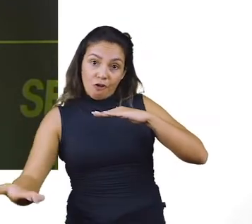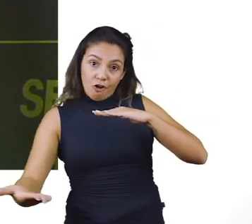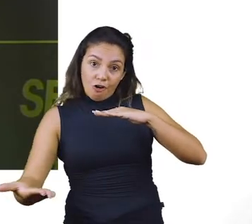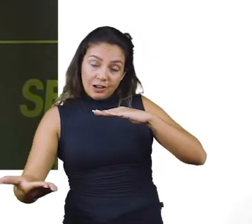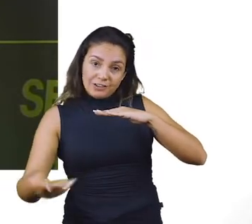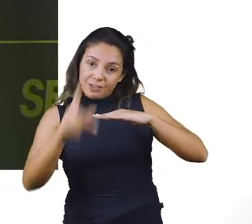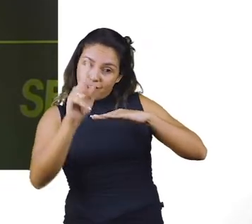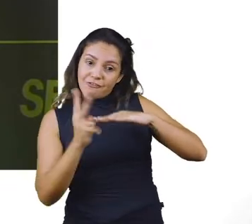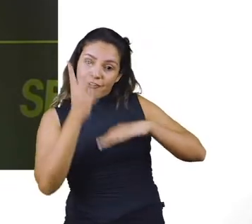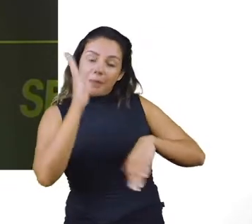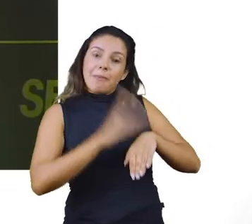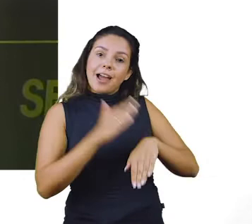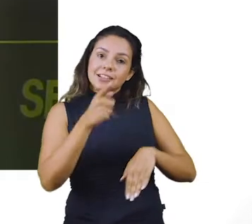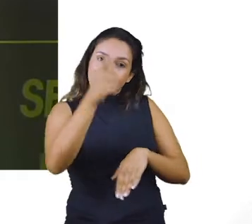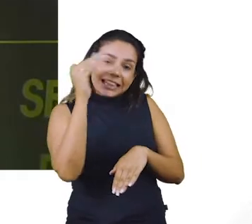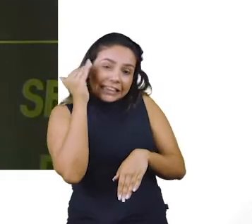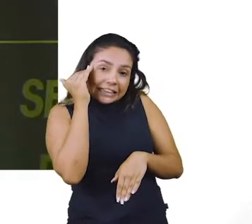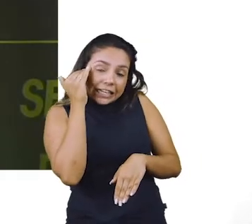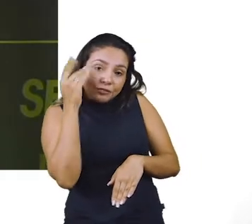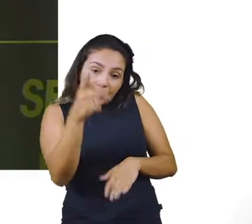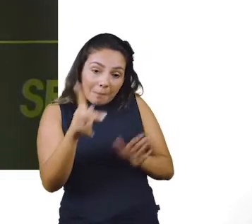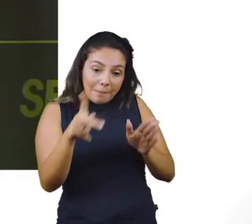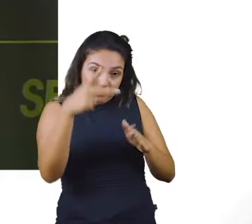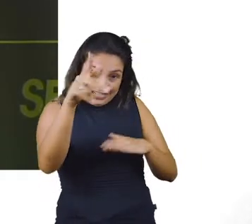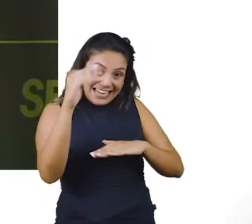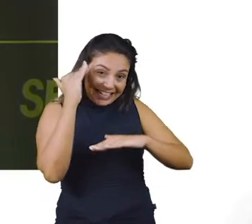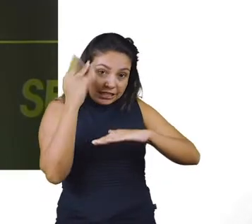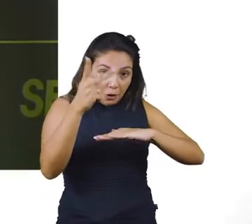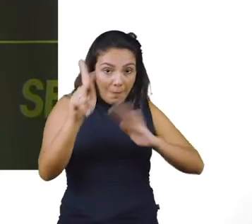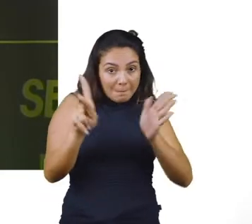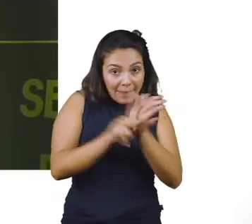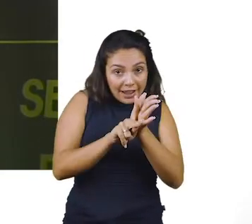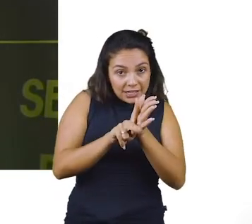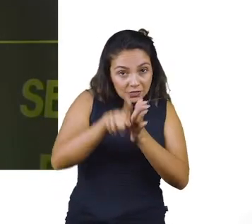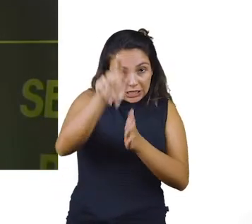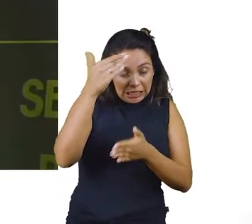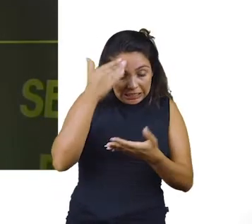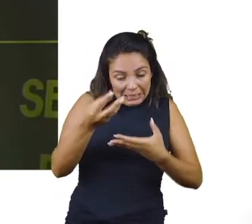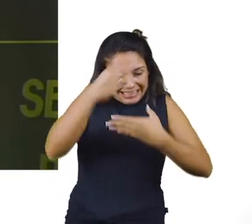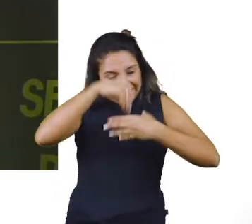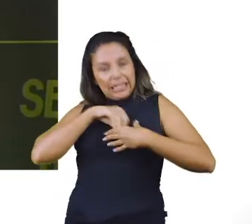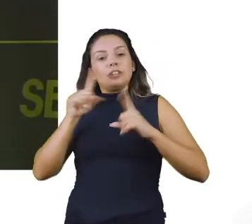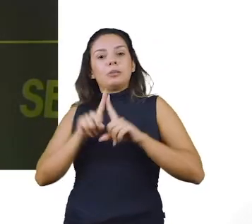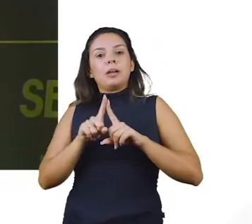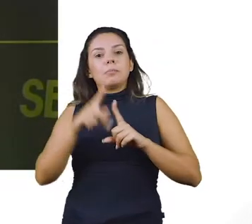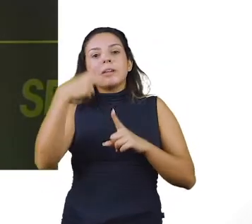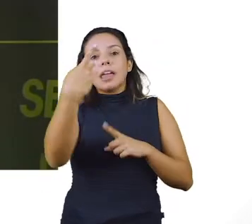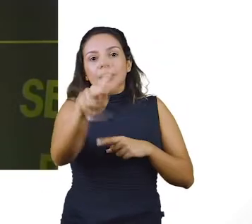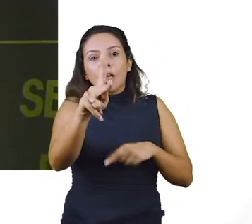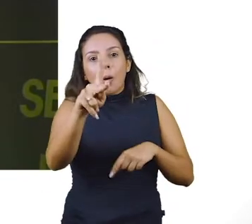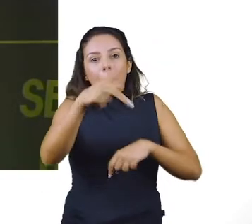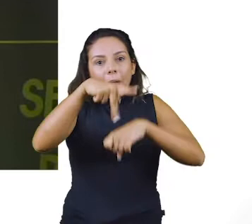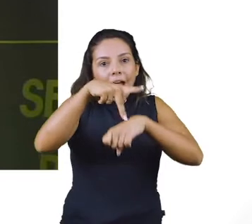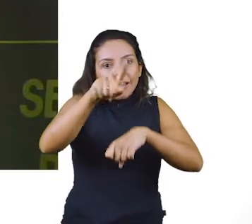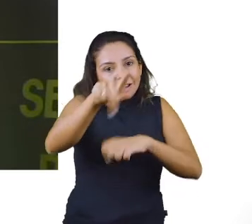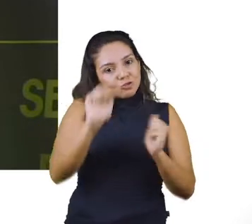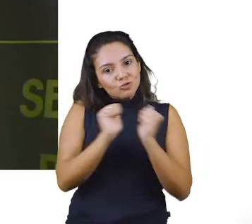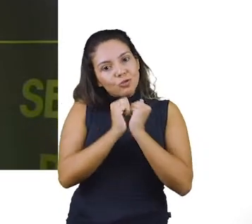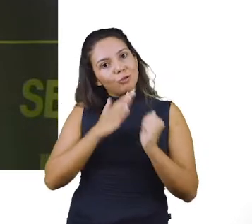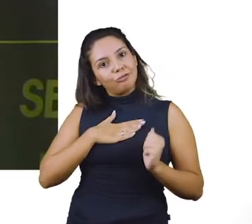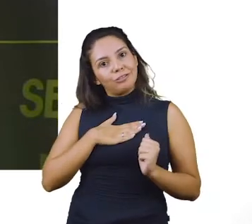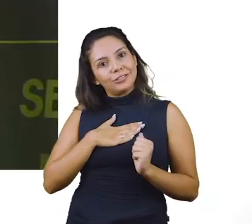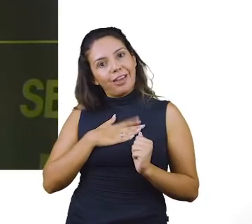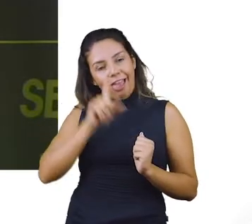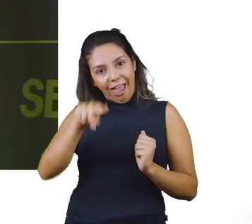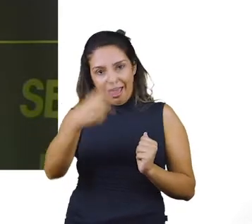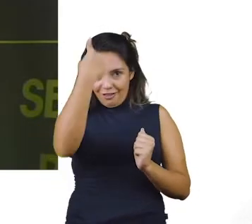você entender melhor você própria. Então, isso o jornalismo me ajudou muito. E a minha experiência